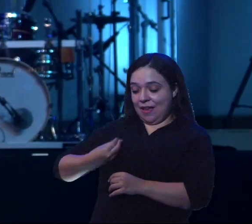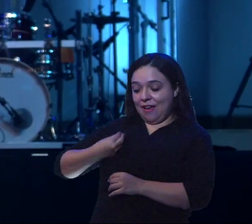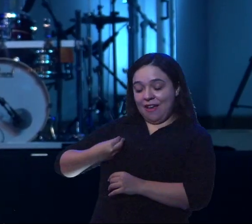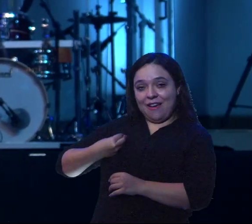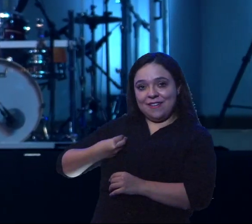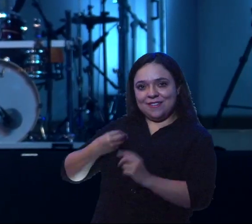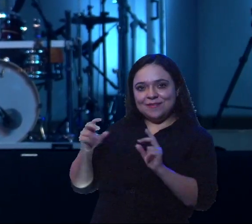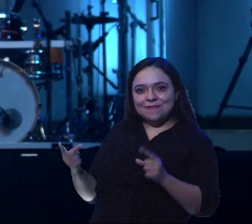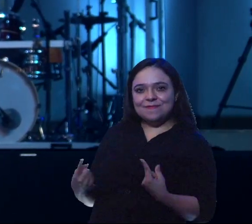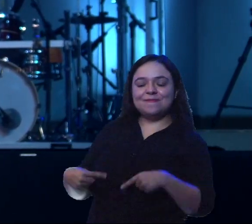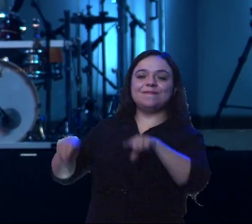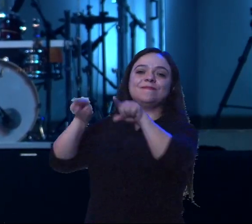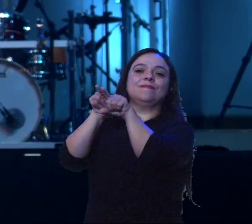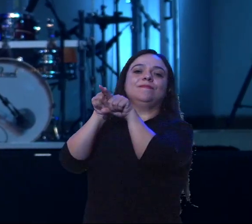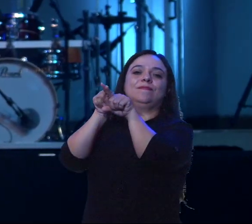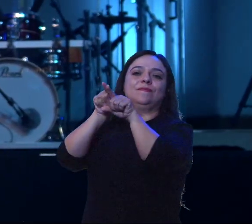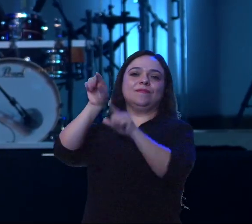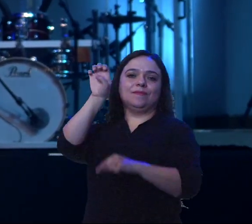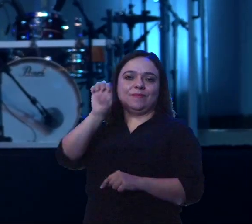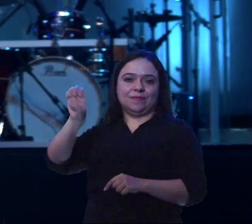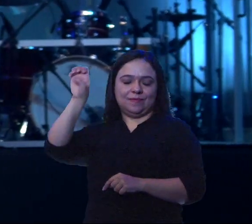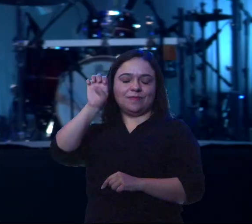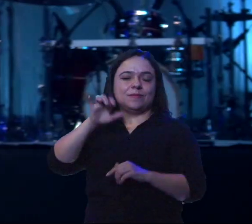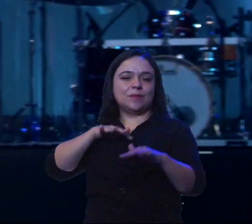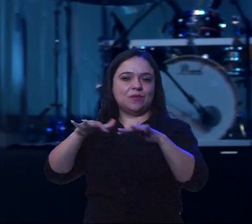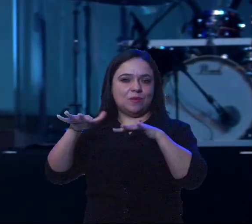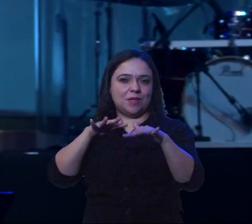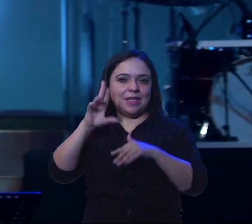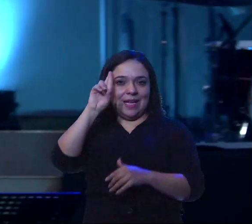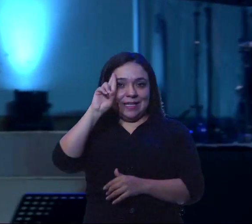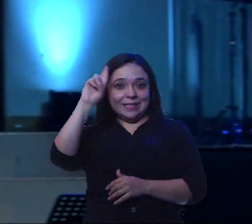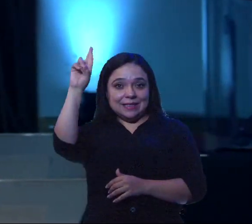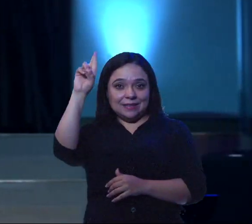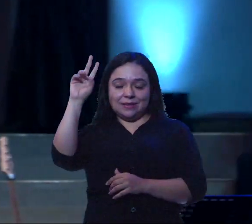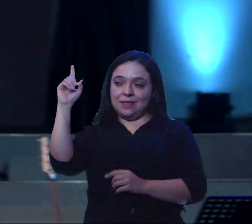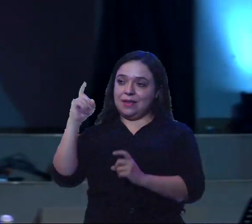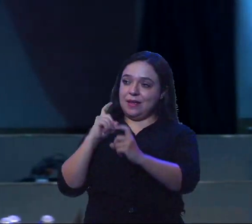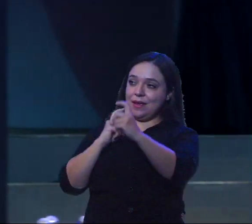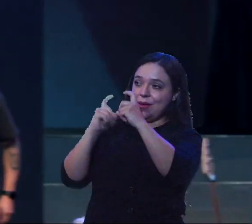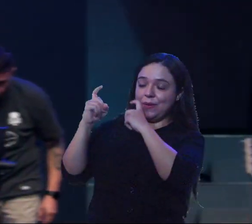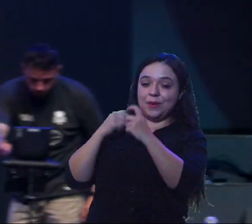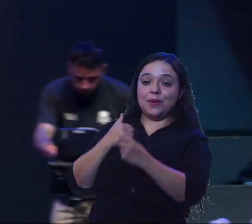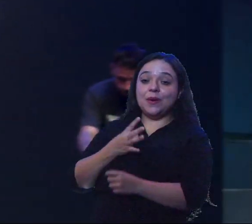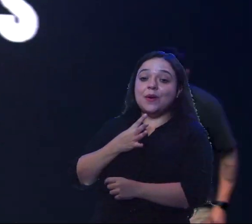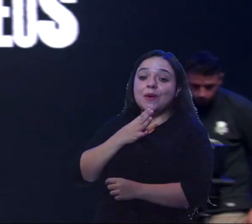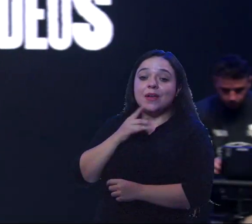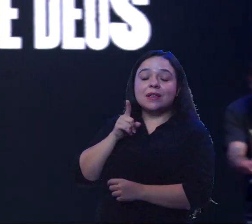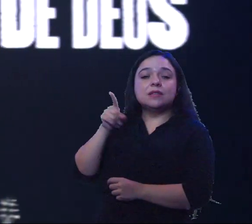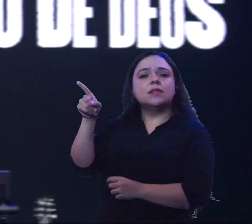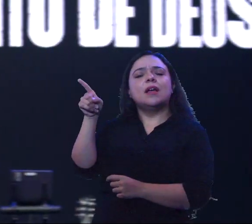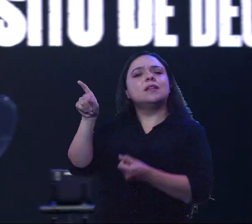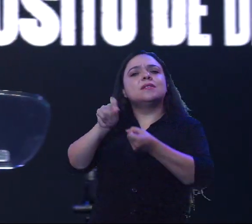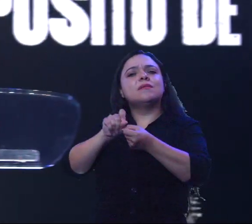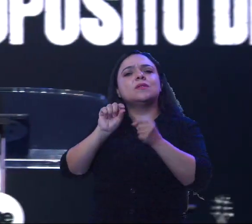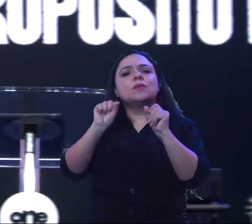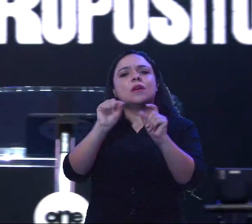Europa. Daqui a 3 semanas eu tenho uma reunião com a líder desse movimento. Quando eu comecei a conhecer mais sobre o movimento, sabe o que eles fazem? Cultos de